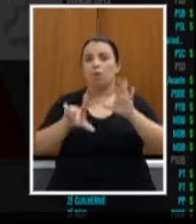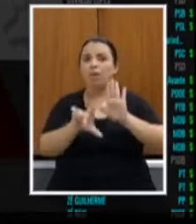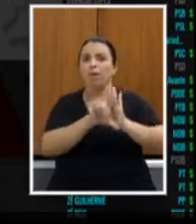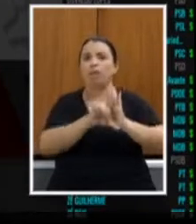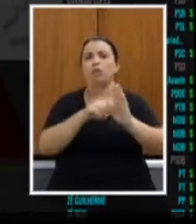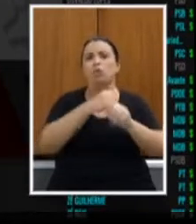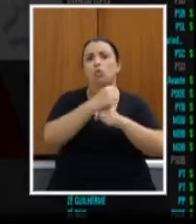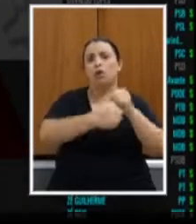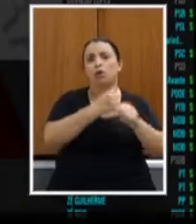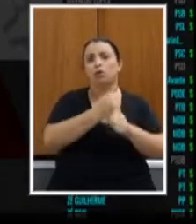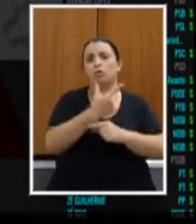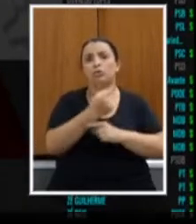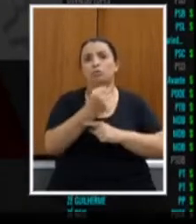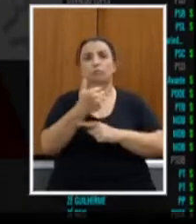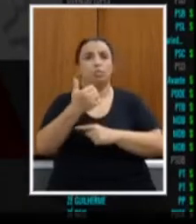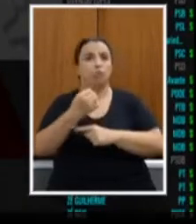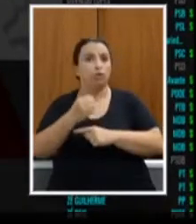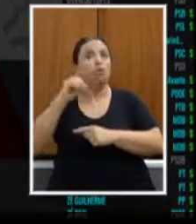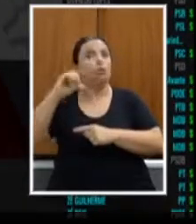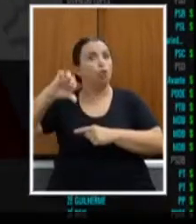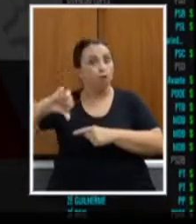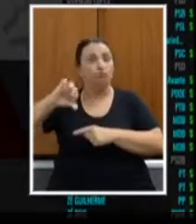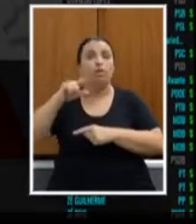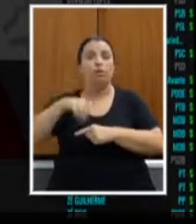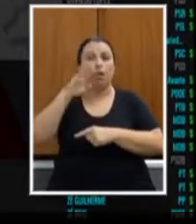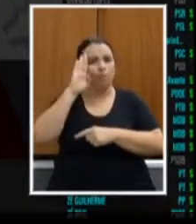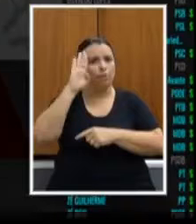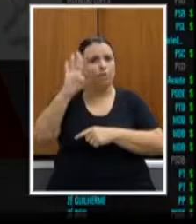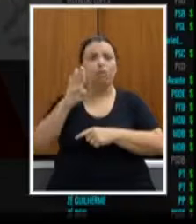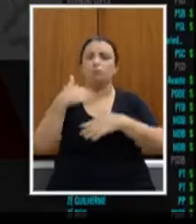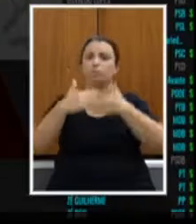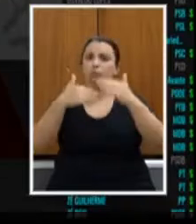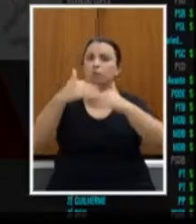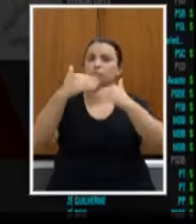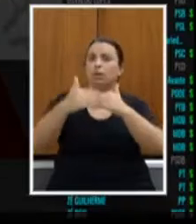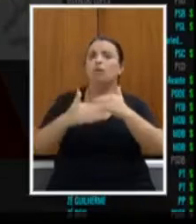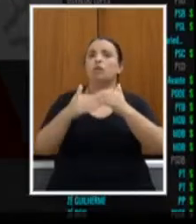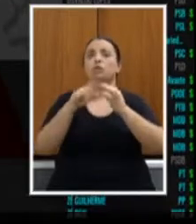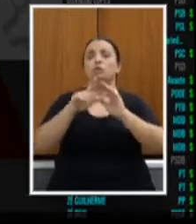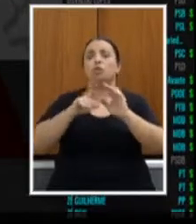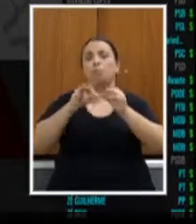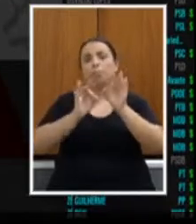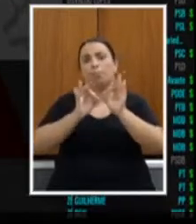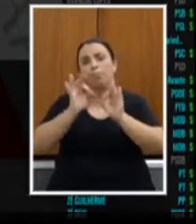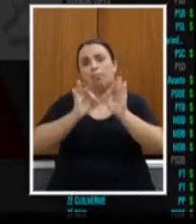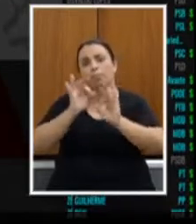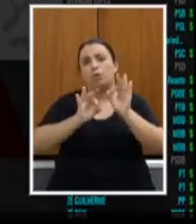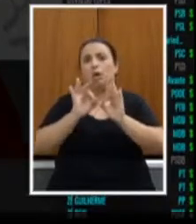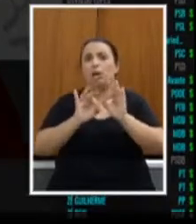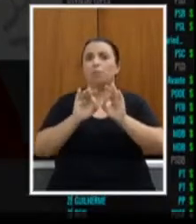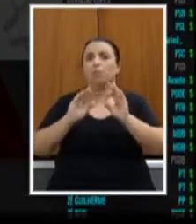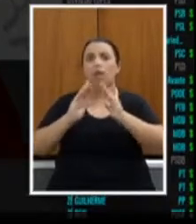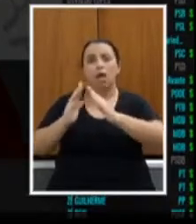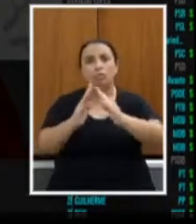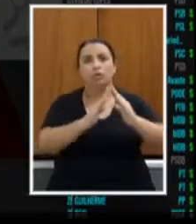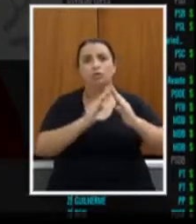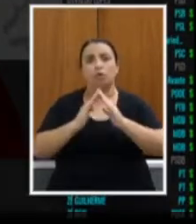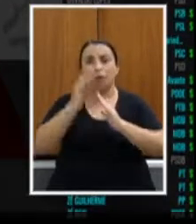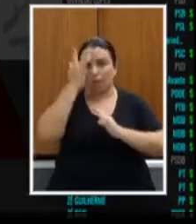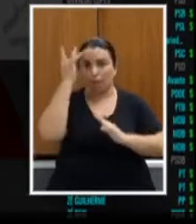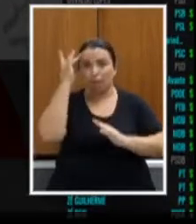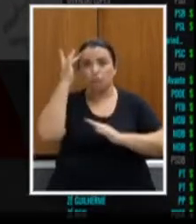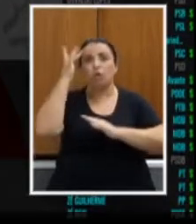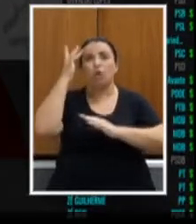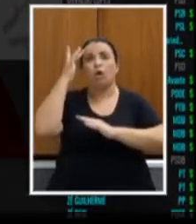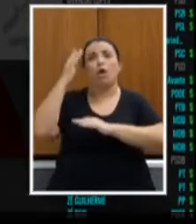de 2009, e estabelece prioridade para desenvolvimento de programas habitacionais para pessoa em situação de